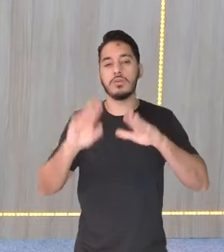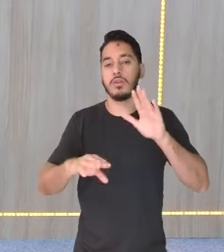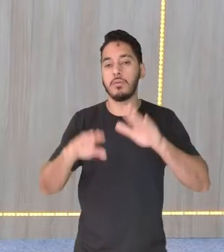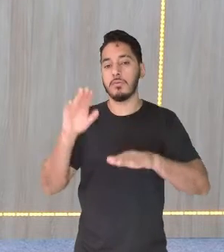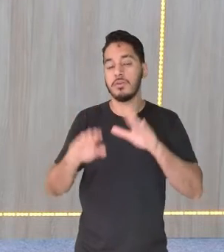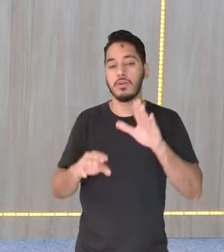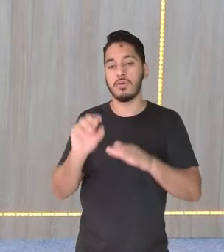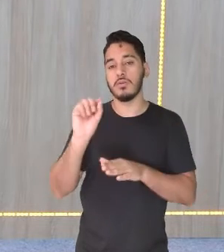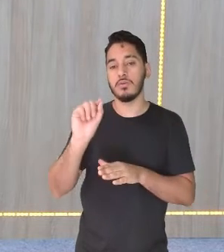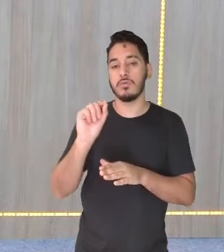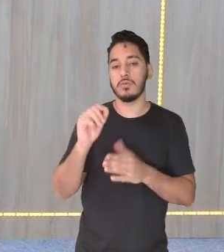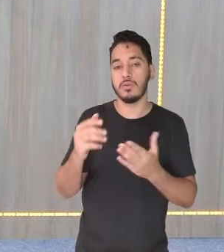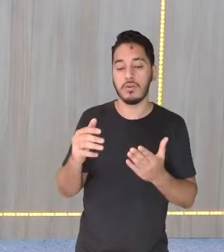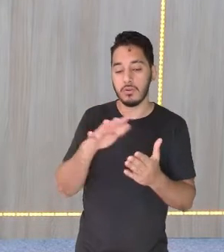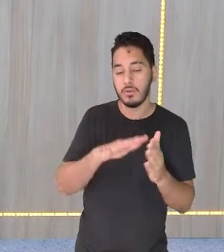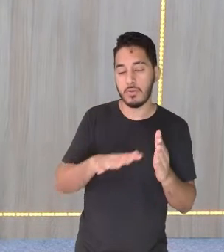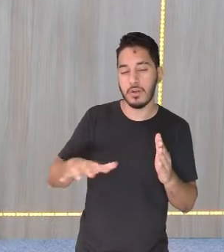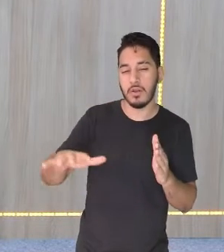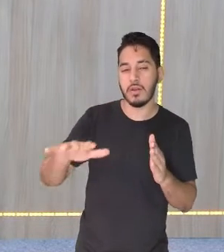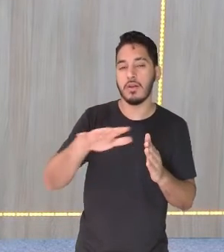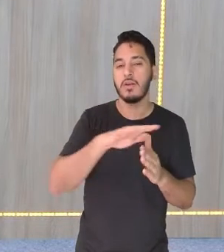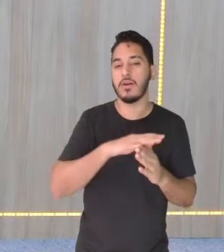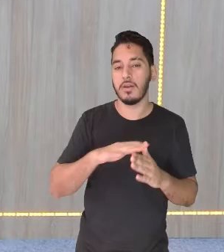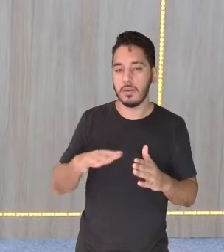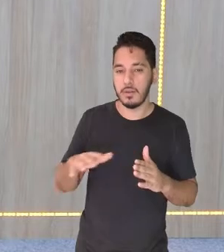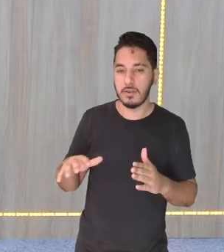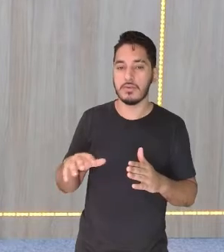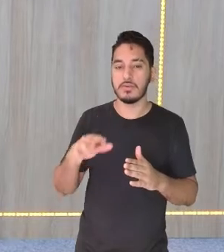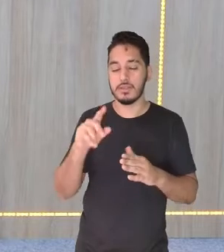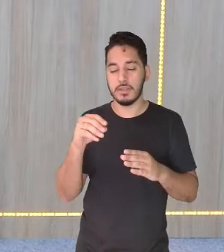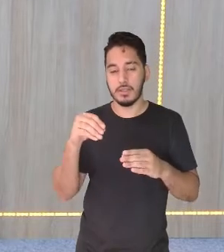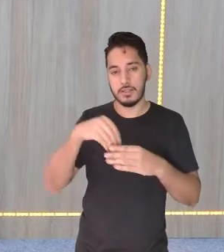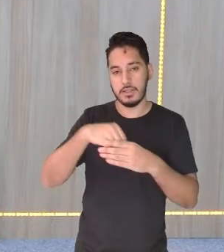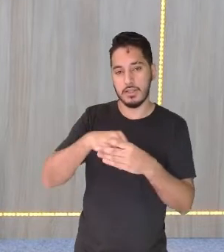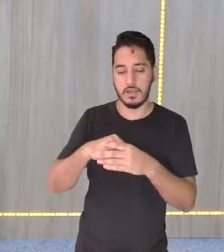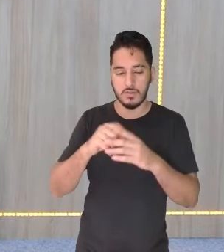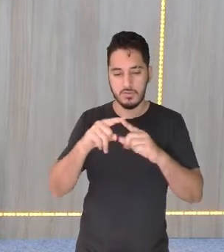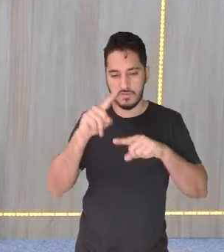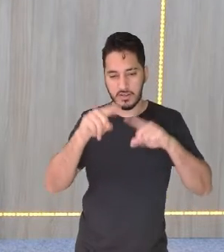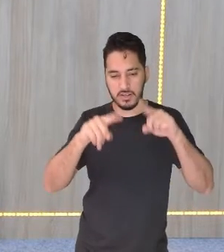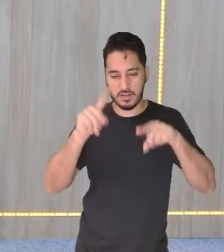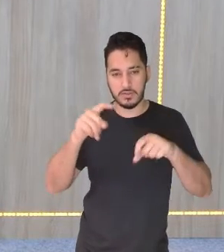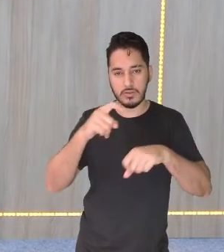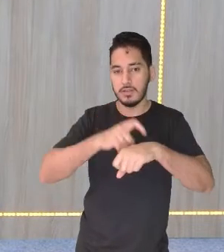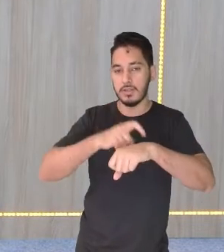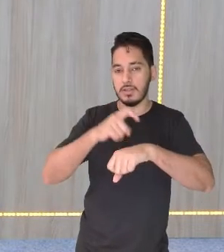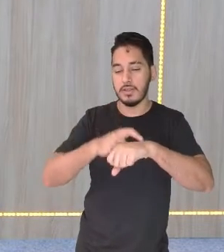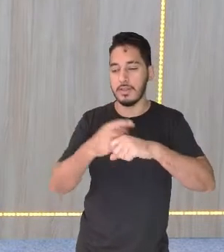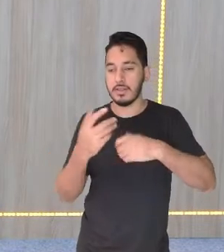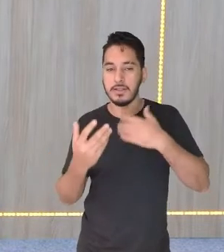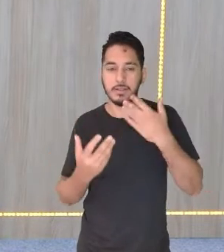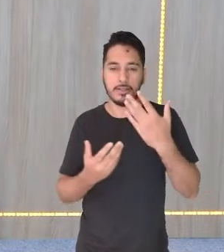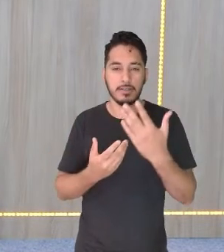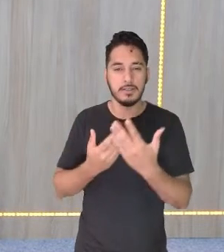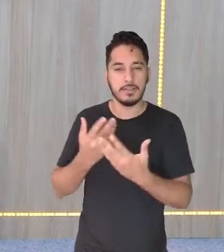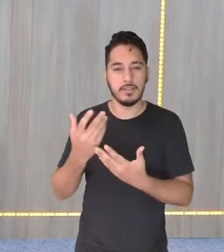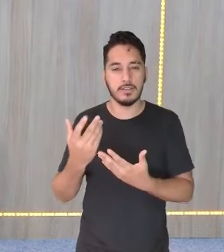ali com o ambiente em que ela vai estar se inserindo, as variações de tempo,